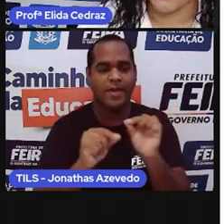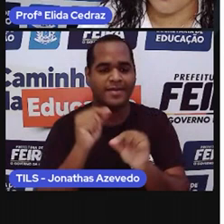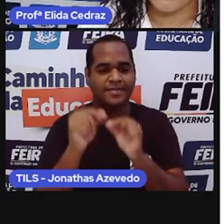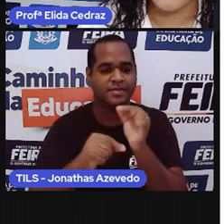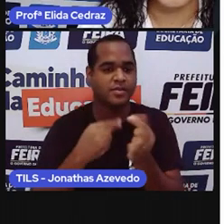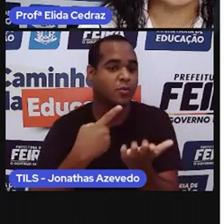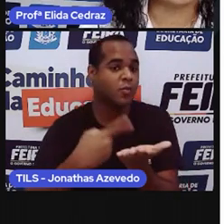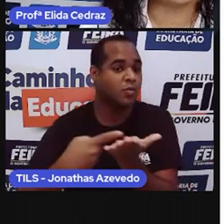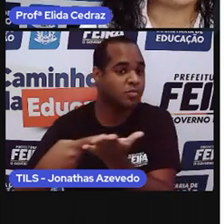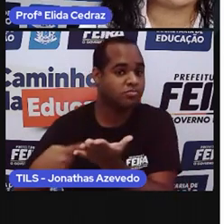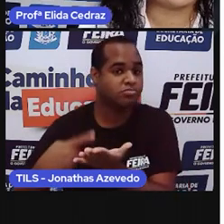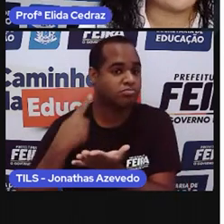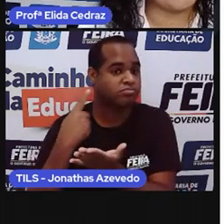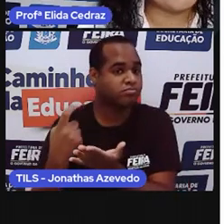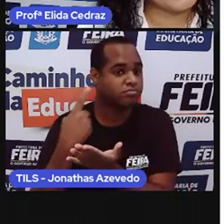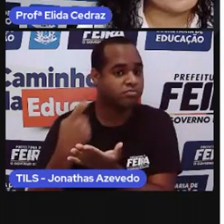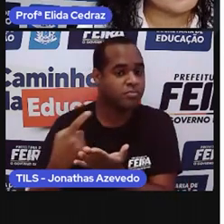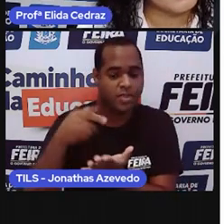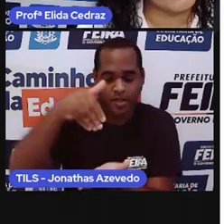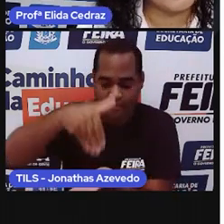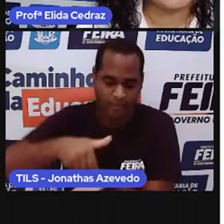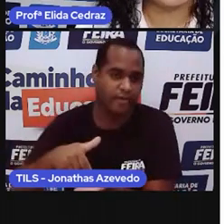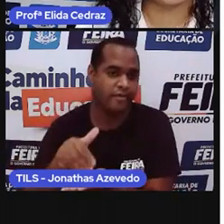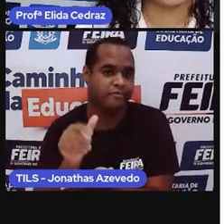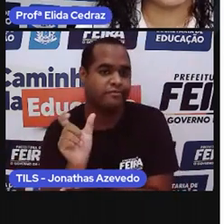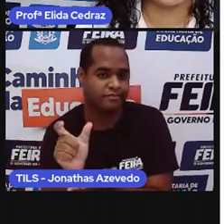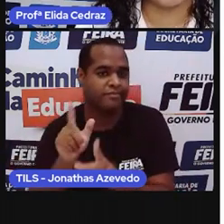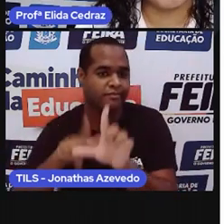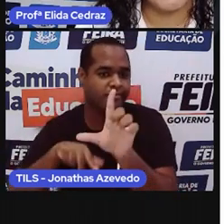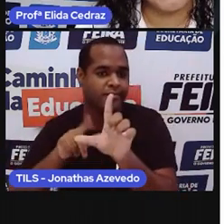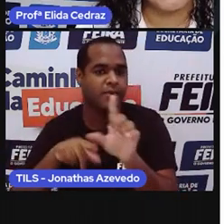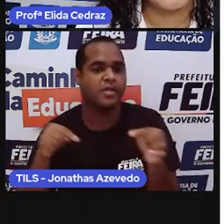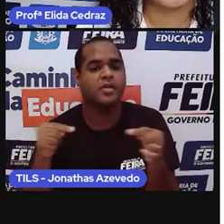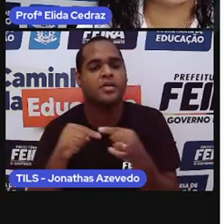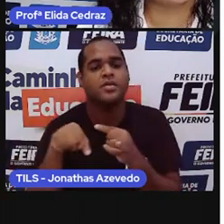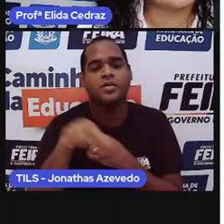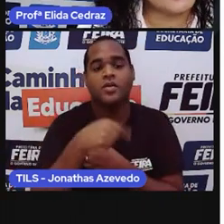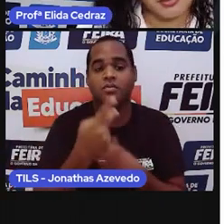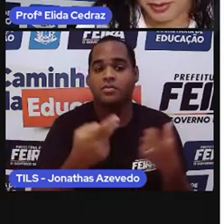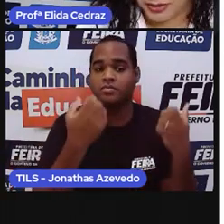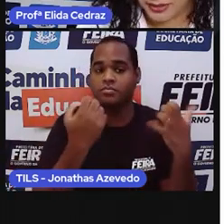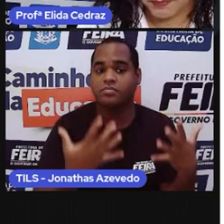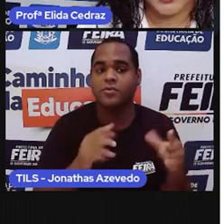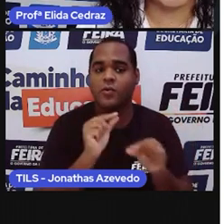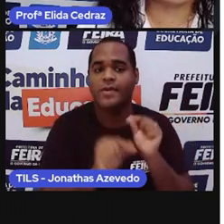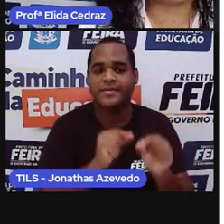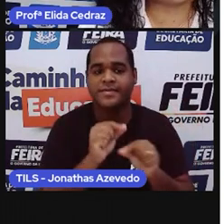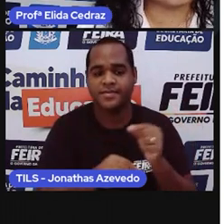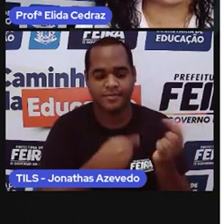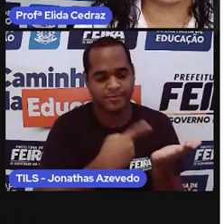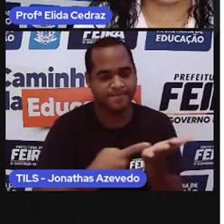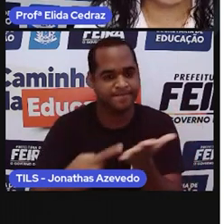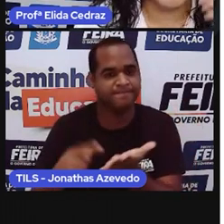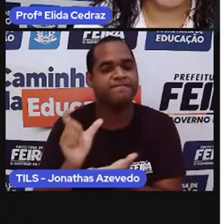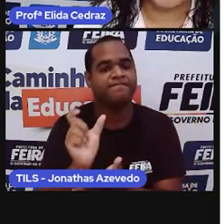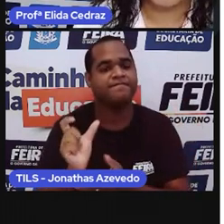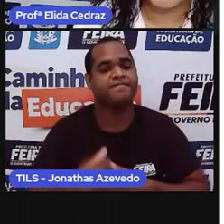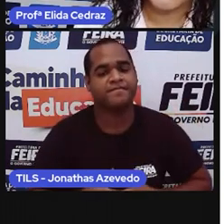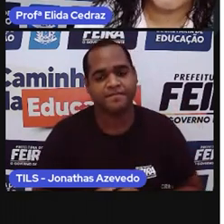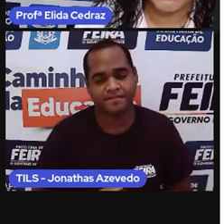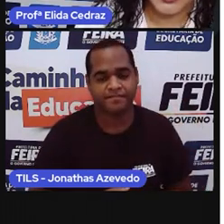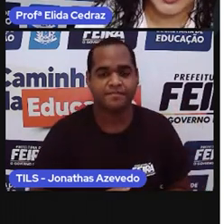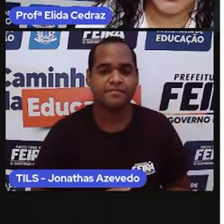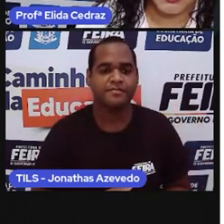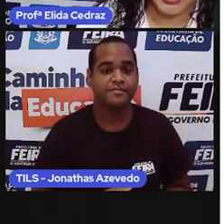seu som e a sua terminação. E nós chamamos de rimas. Vamos para o segundo